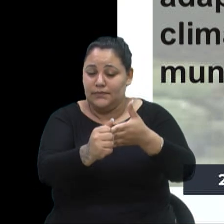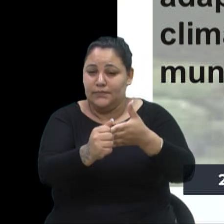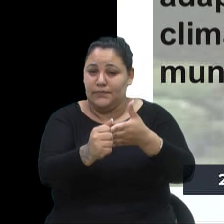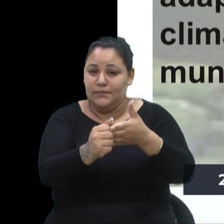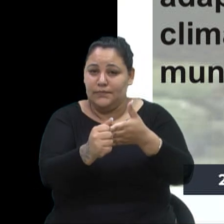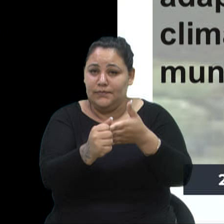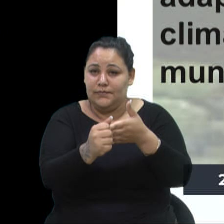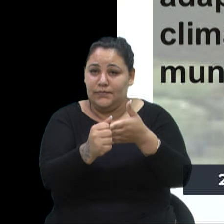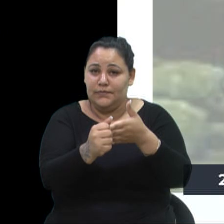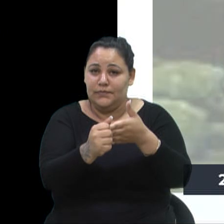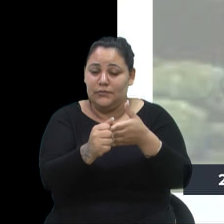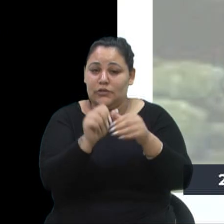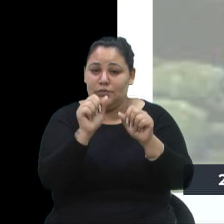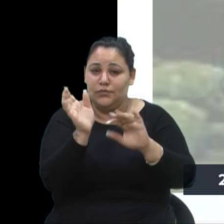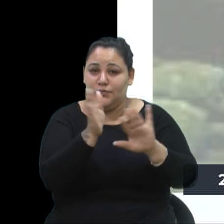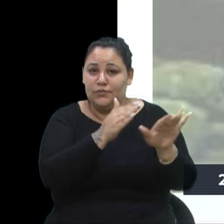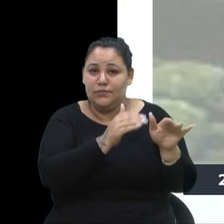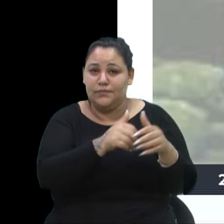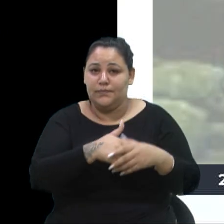E pode passar.